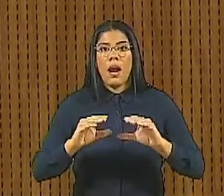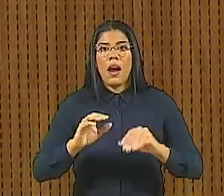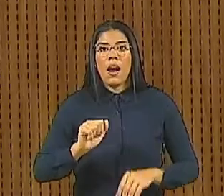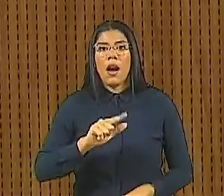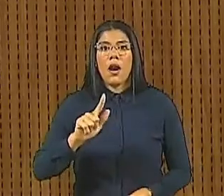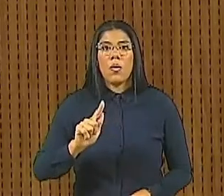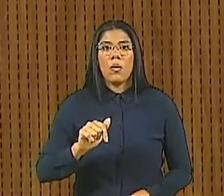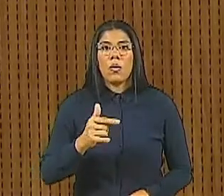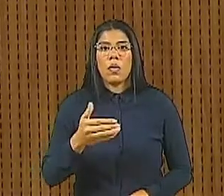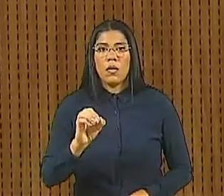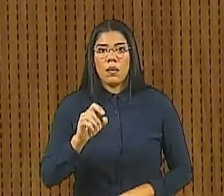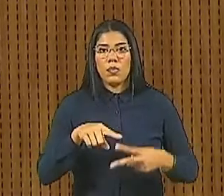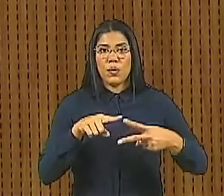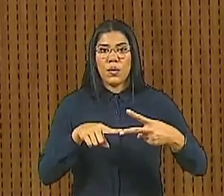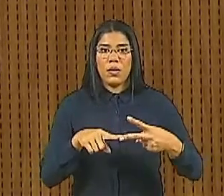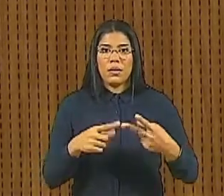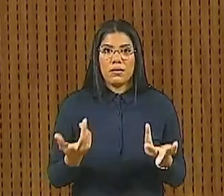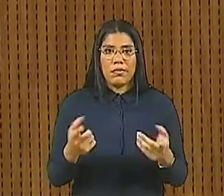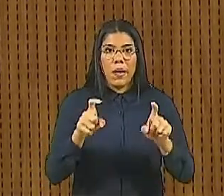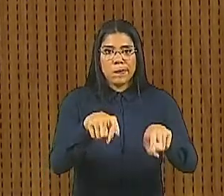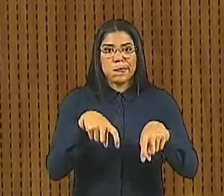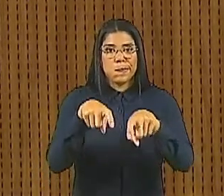na política que